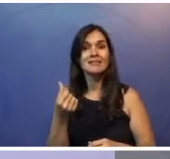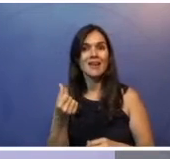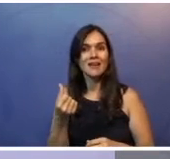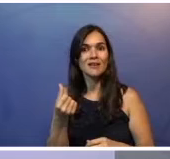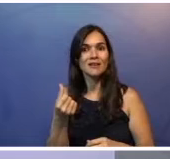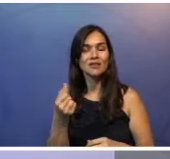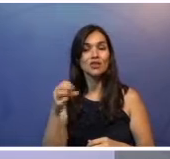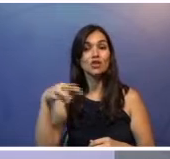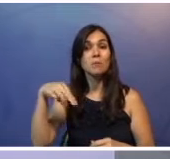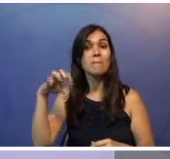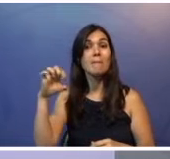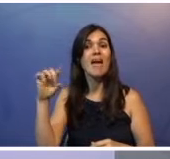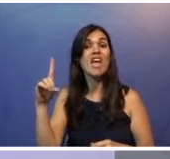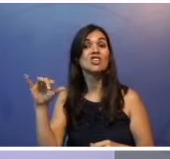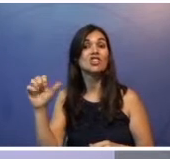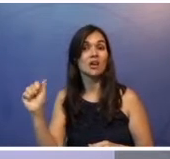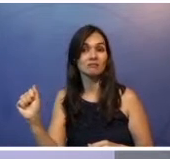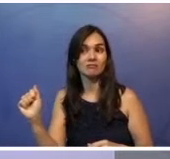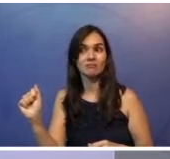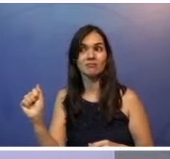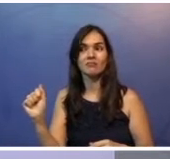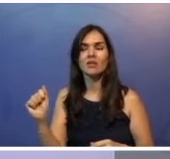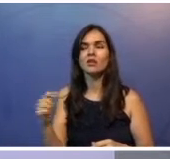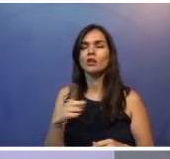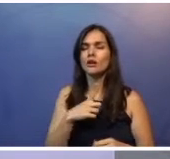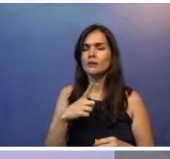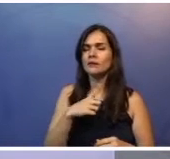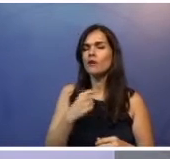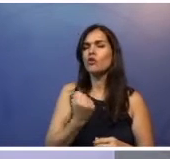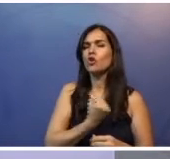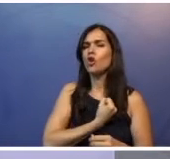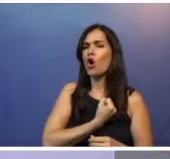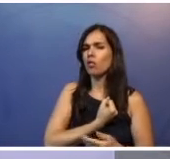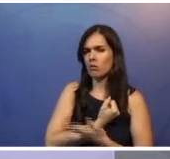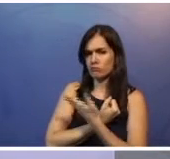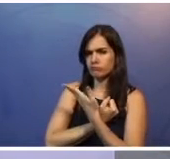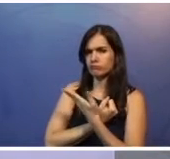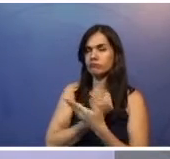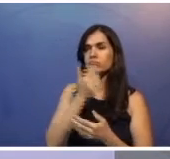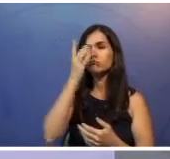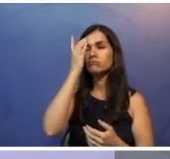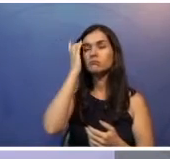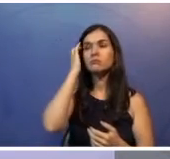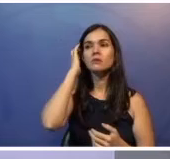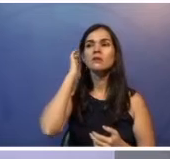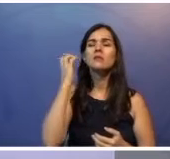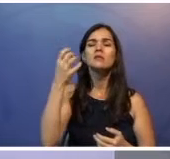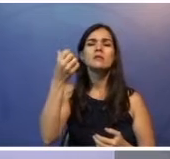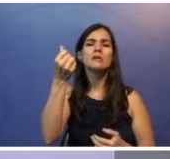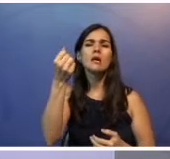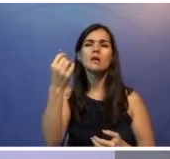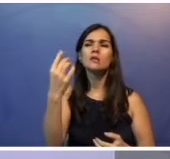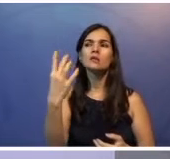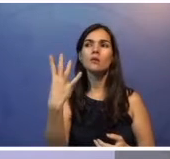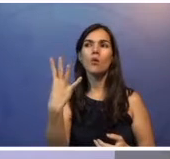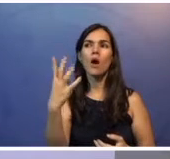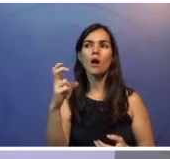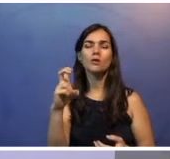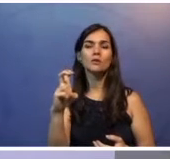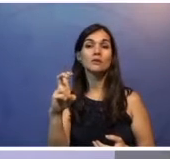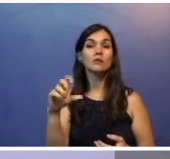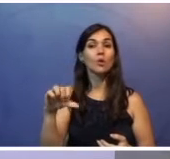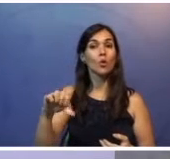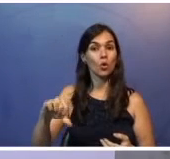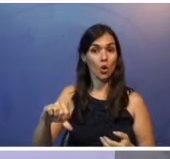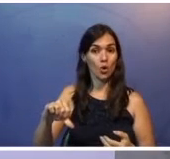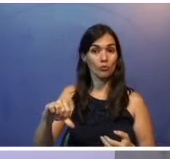suas médias bimestrais foram bom então primeiro bimestre seis segundo quatro terceiro 5 e